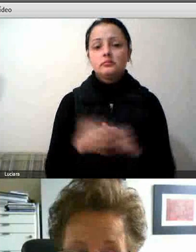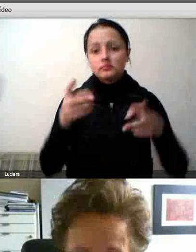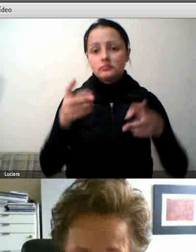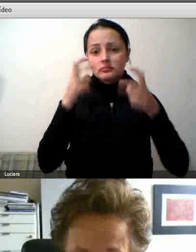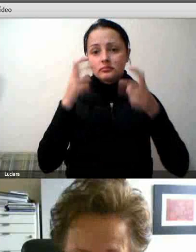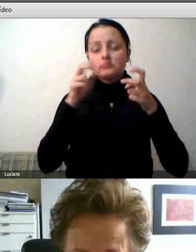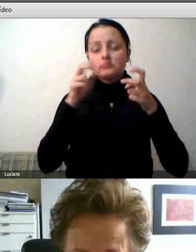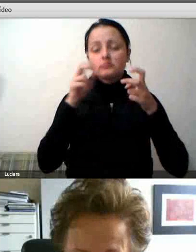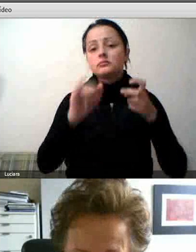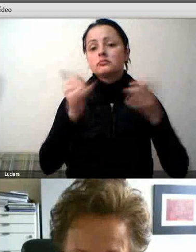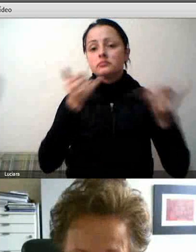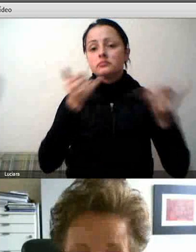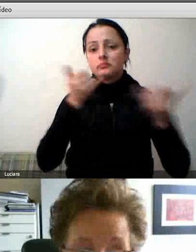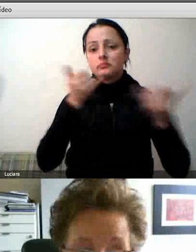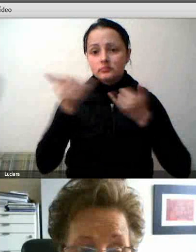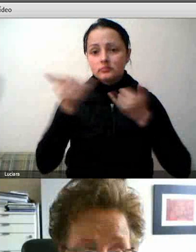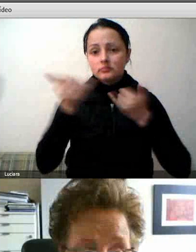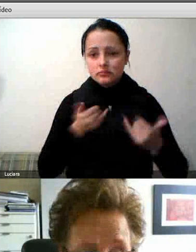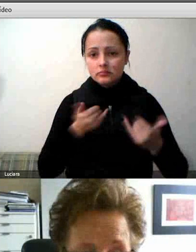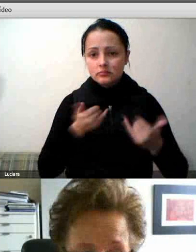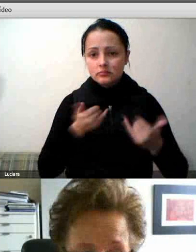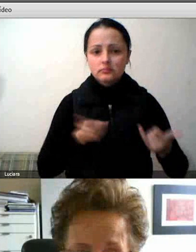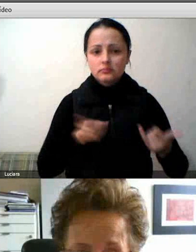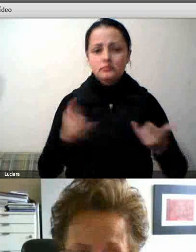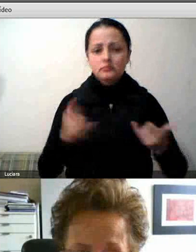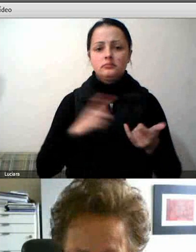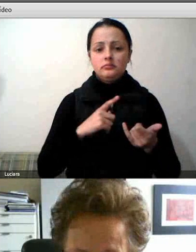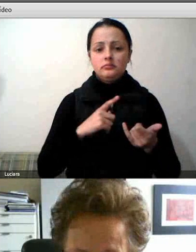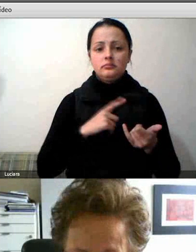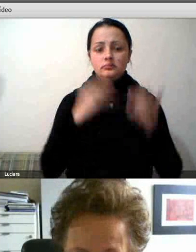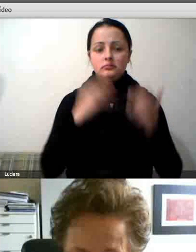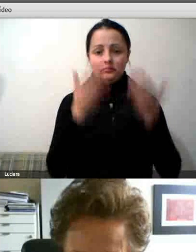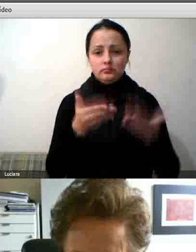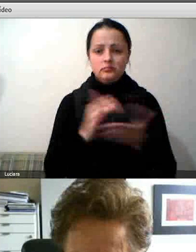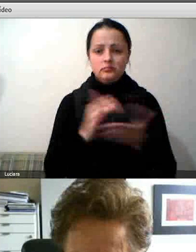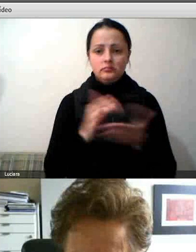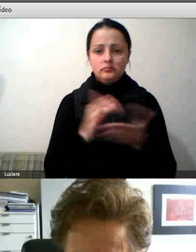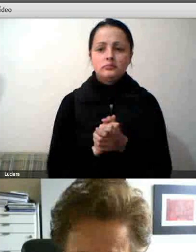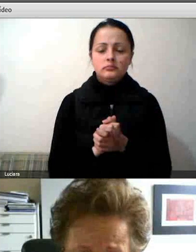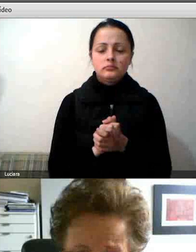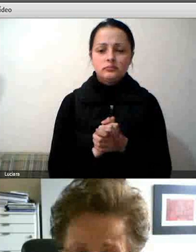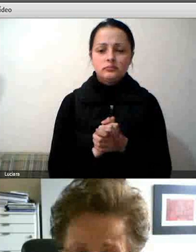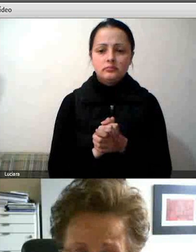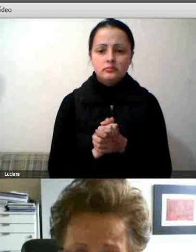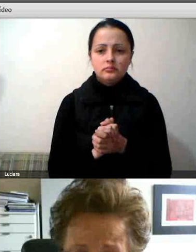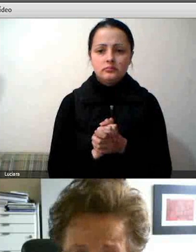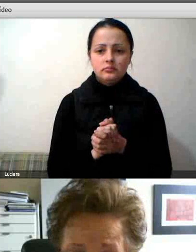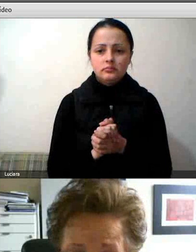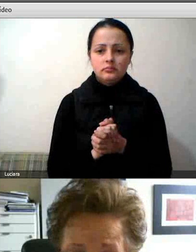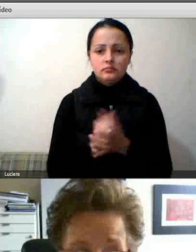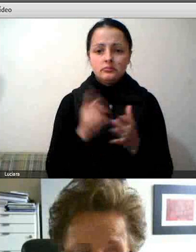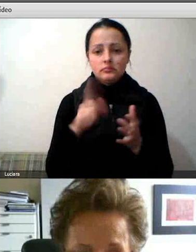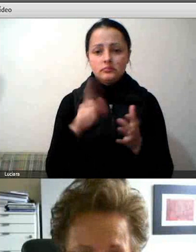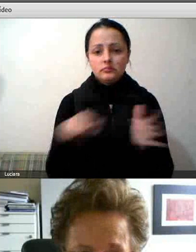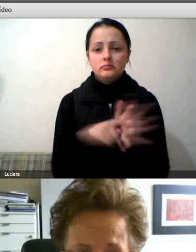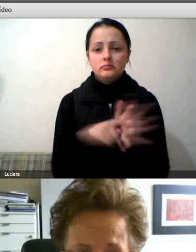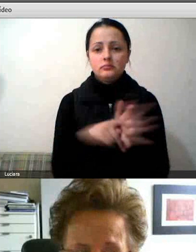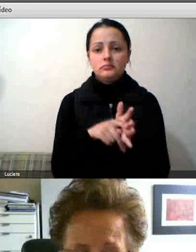do computador e o aluno vai mexer na simulação e observar como